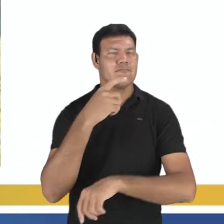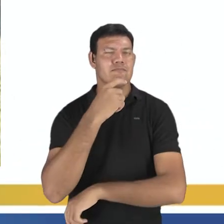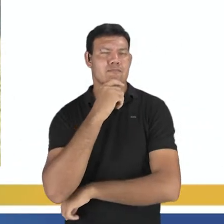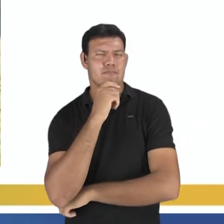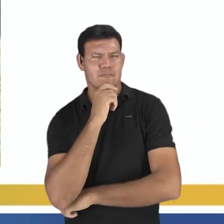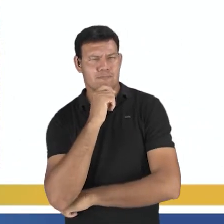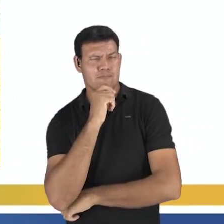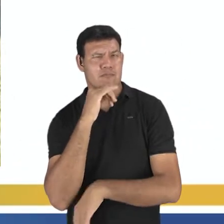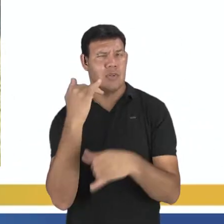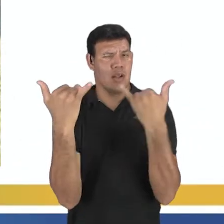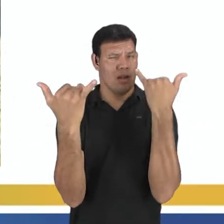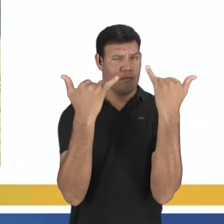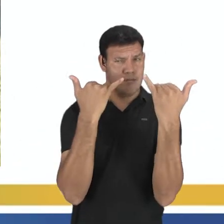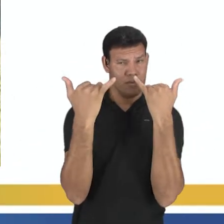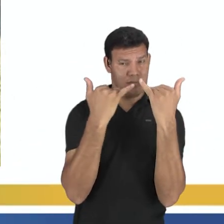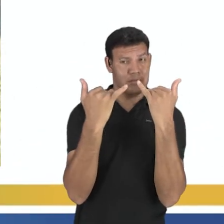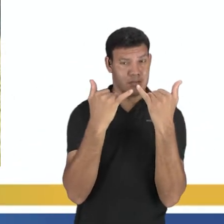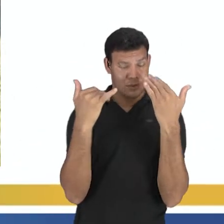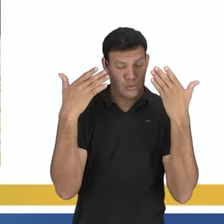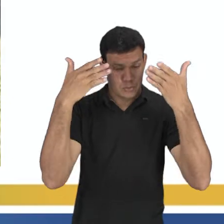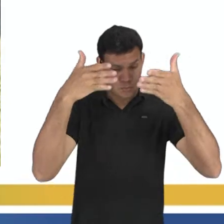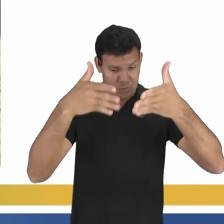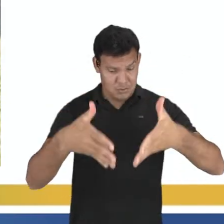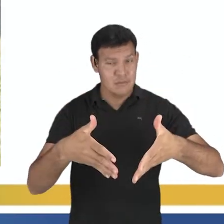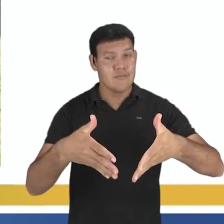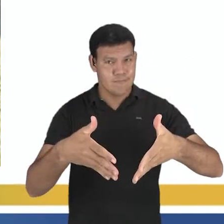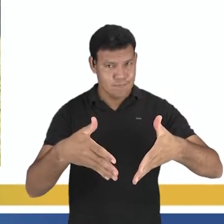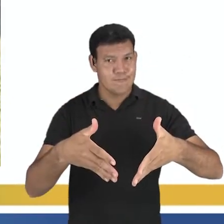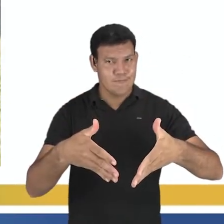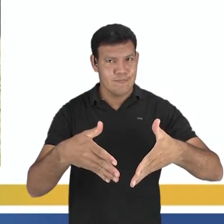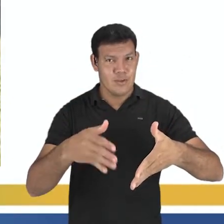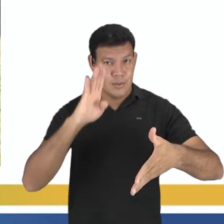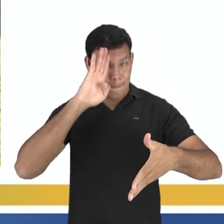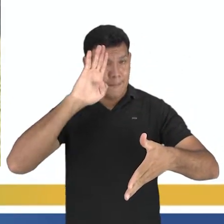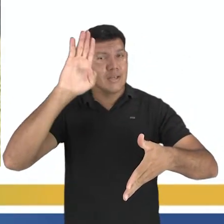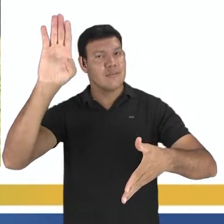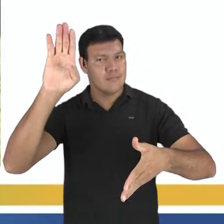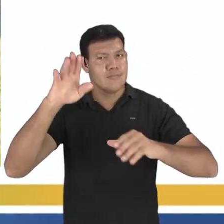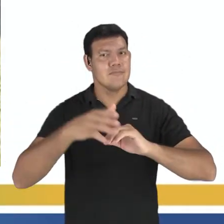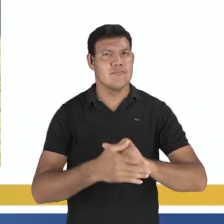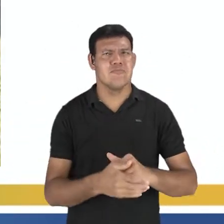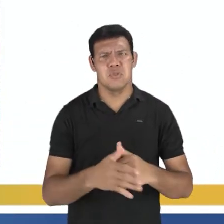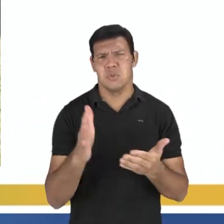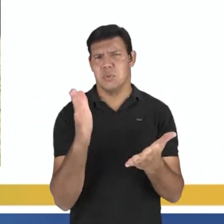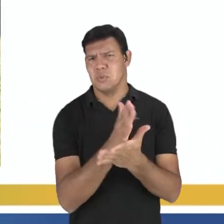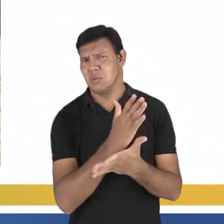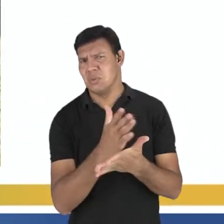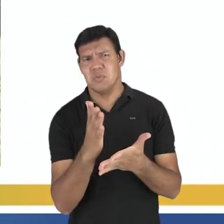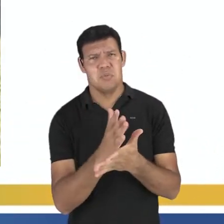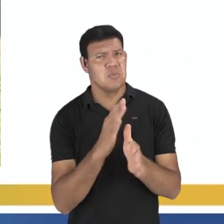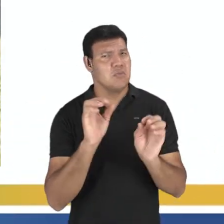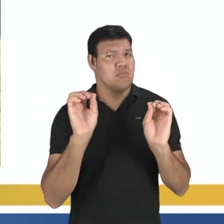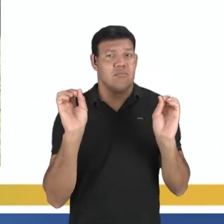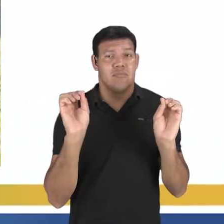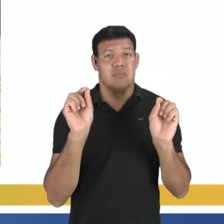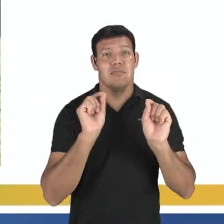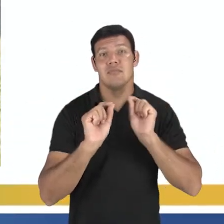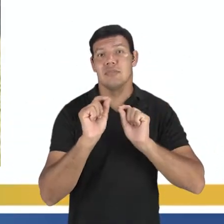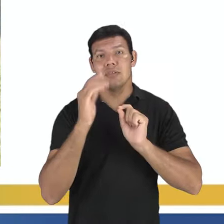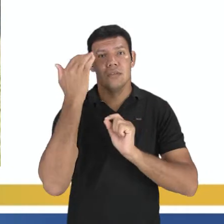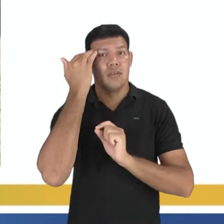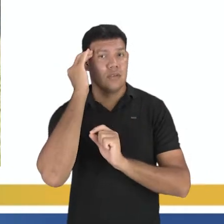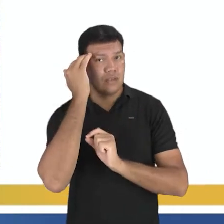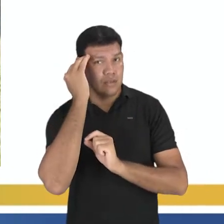até dizer que a informação principal poderia ser quaisquer uma dessas que eu te falei. Mas nós temos que